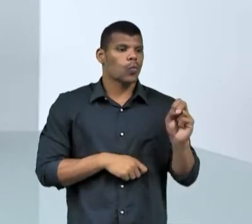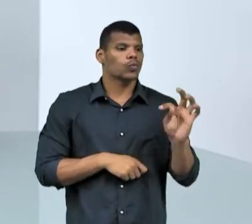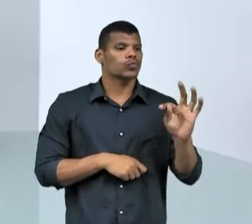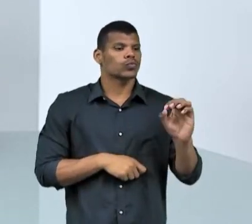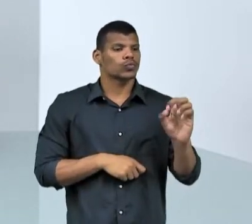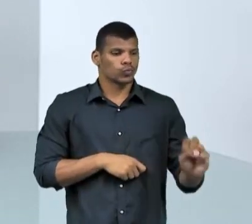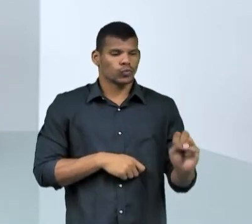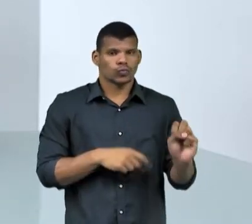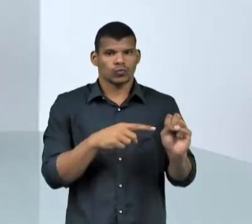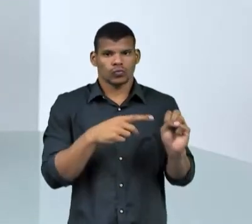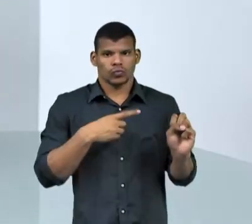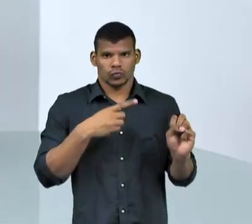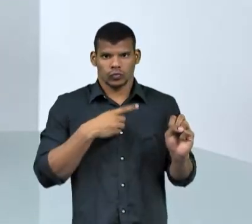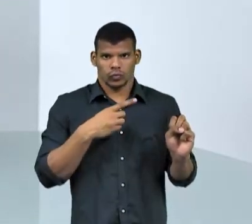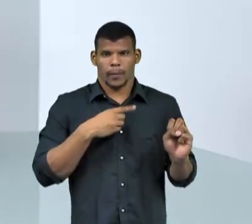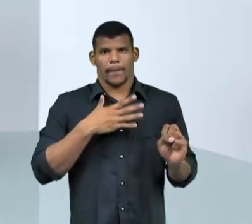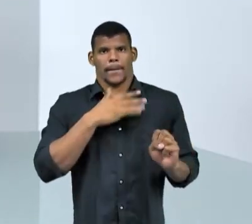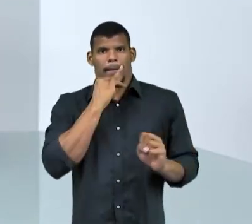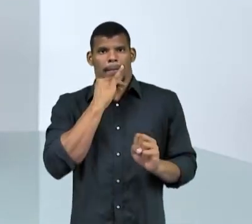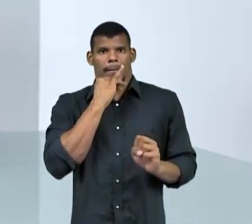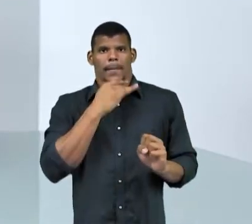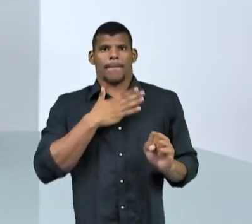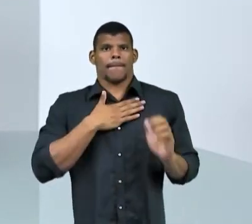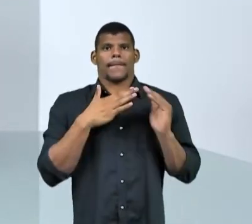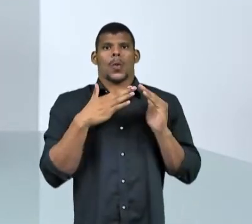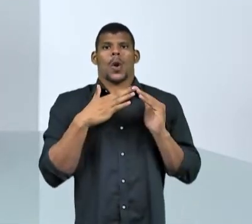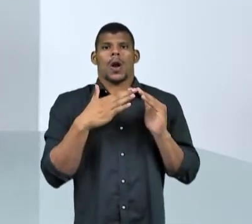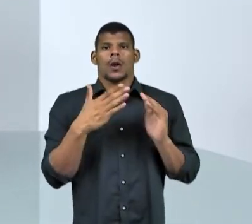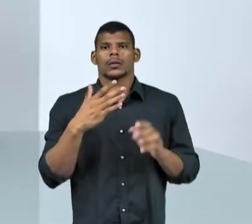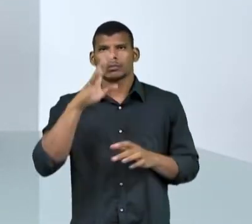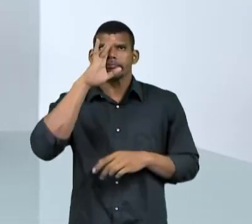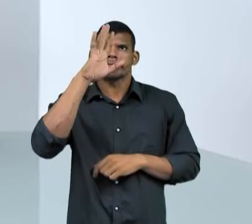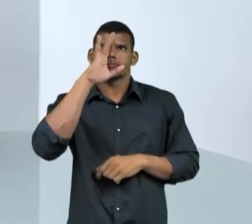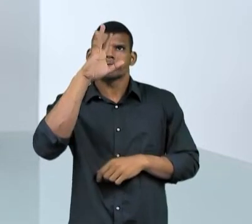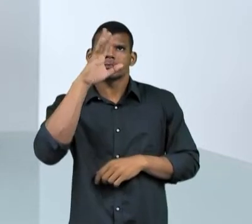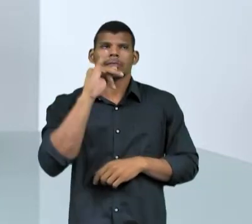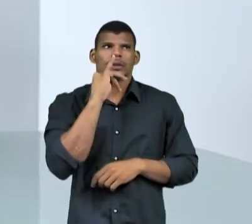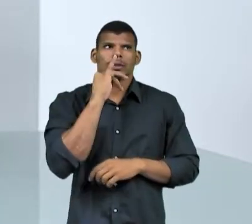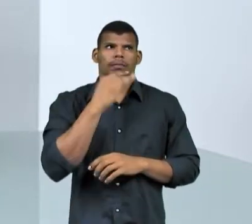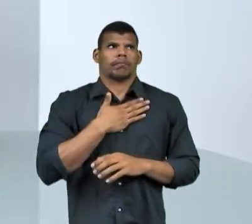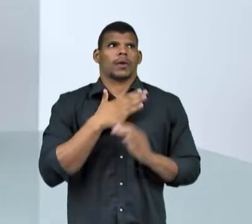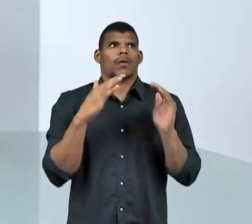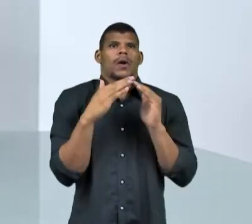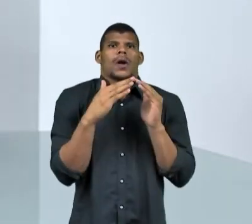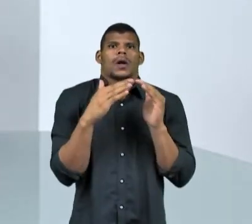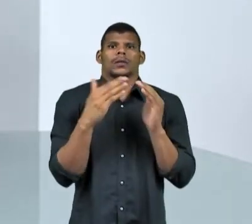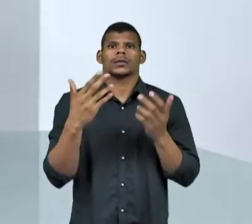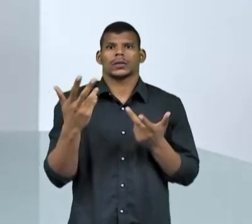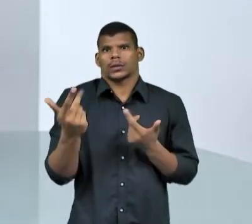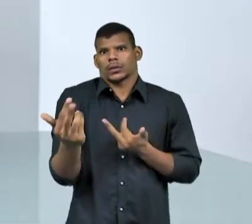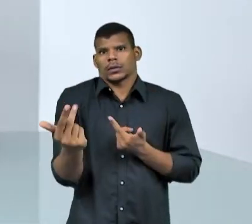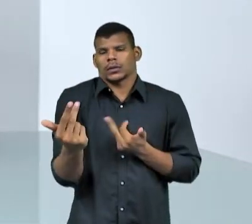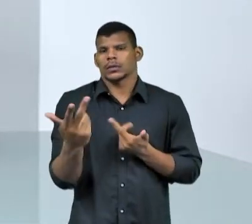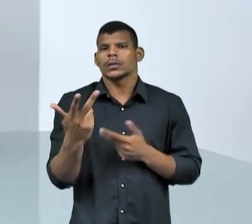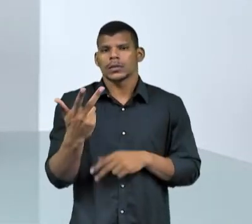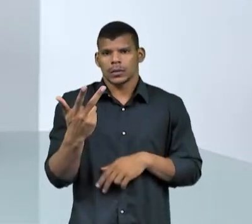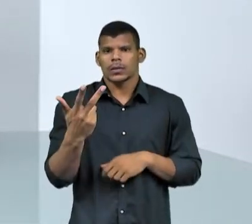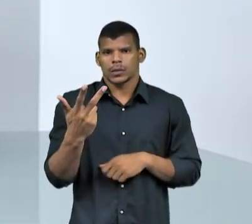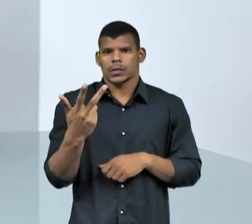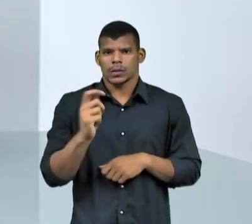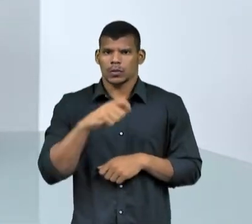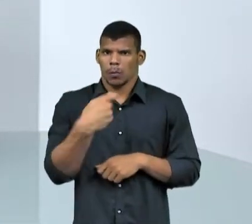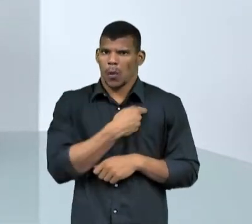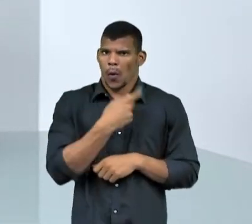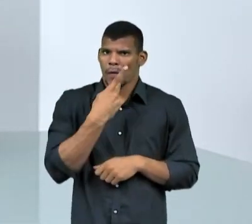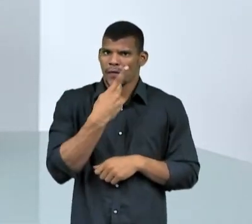como se fosse sua casa. Tem que imaginar, a gente sempre imagina assim, ah, estou em casa, né? Mi casa, su casa, né? Que se fala os espanhóis. Outra